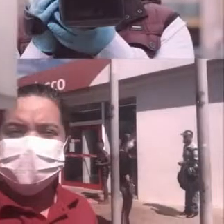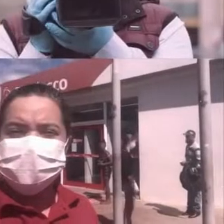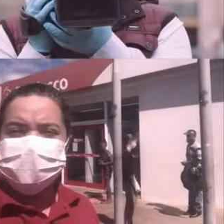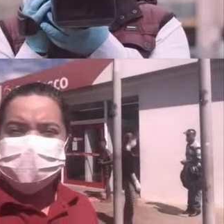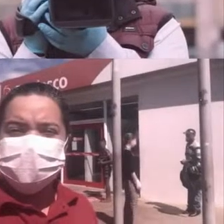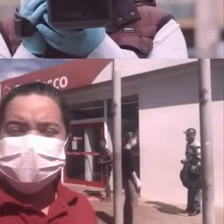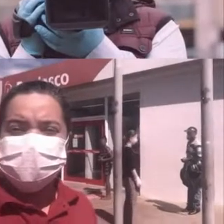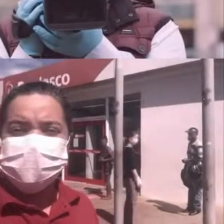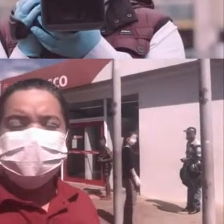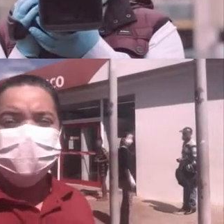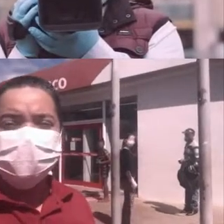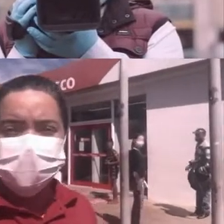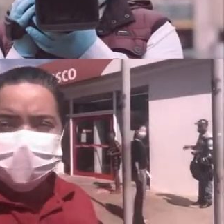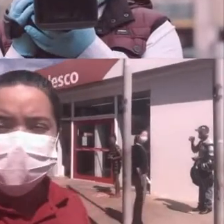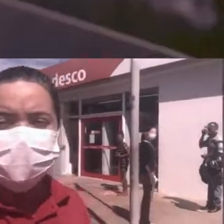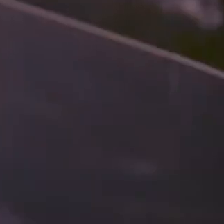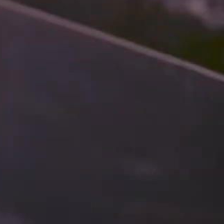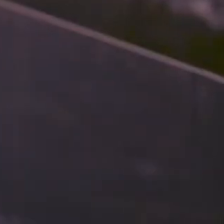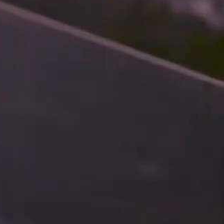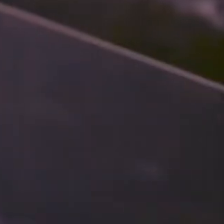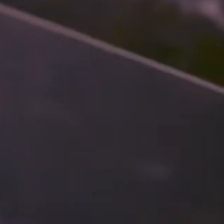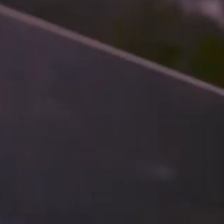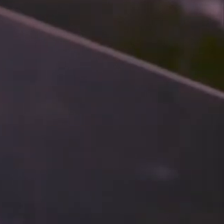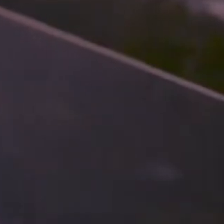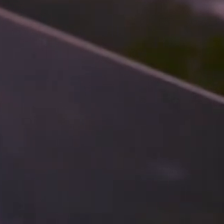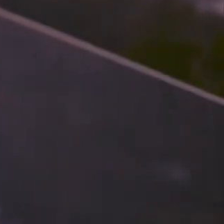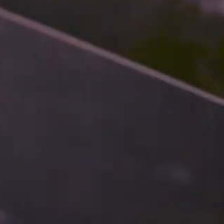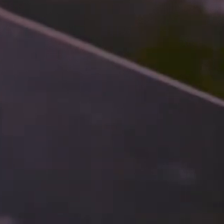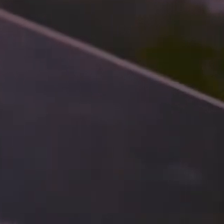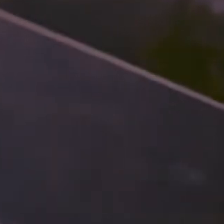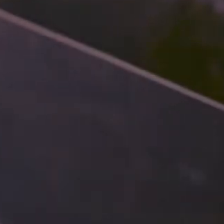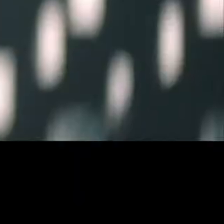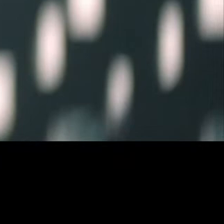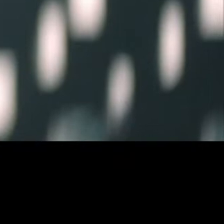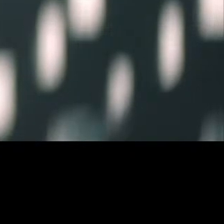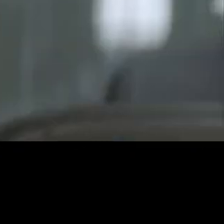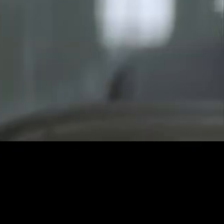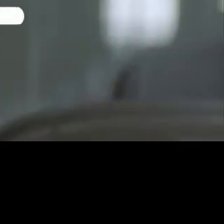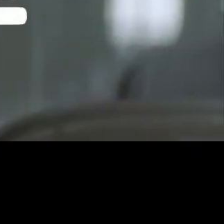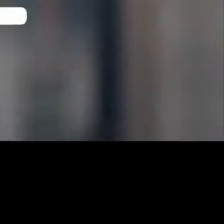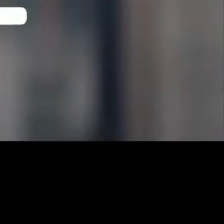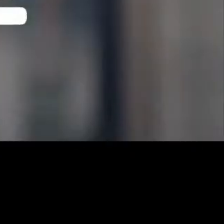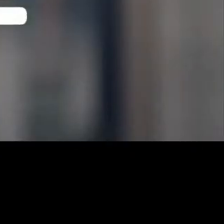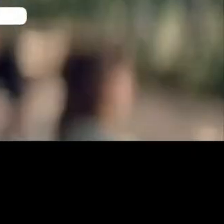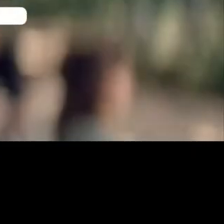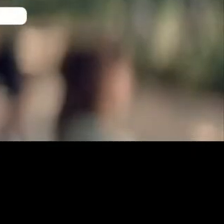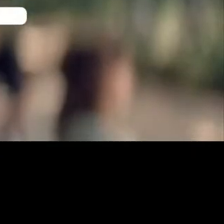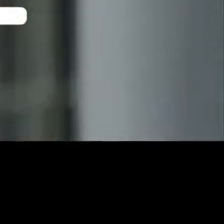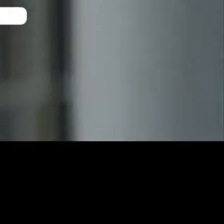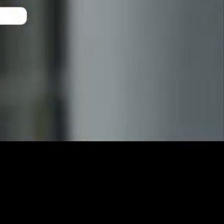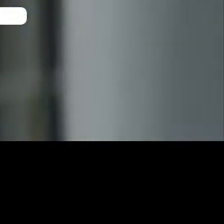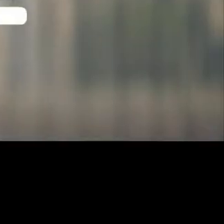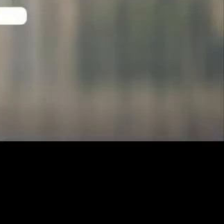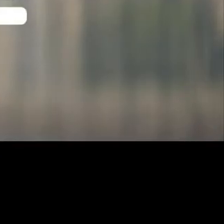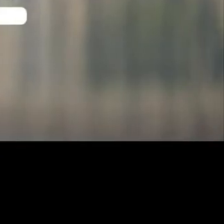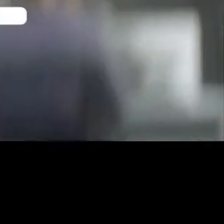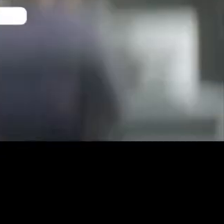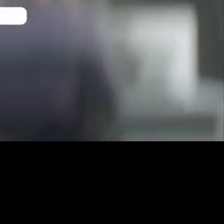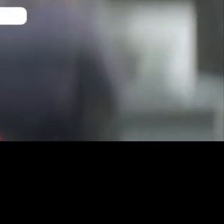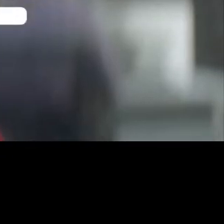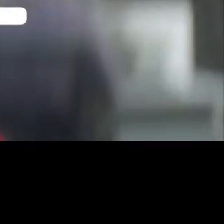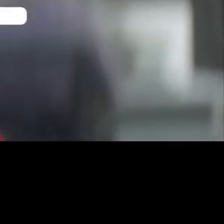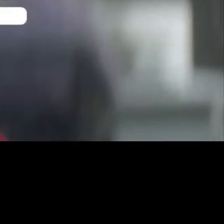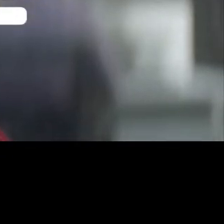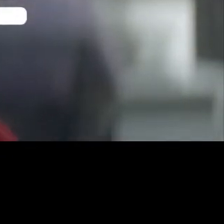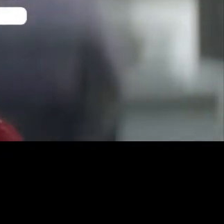Roda Viva. Apoio Bradesco, reconhecendo e incentivando nossa gente guerreira. E Vivo Selfie, novo plano pós que